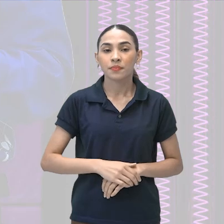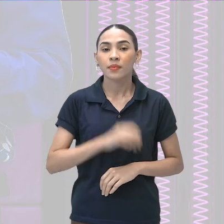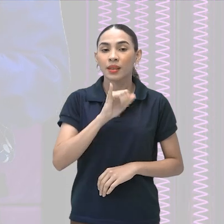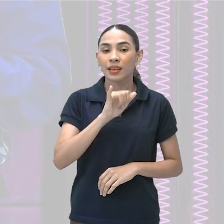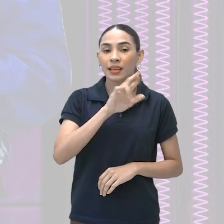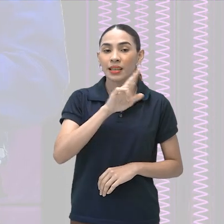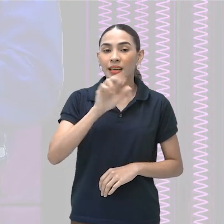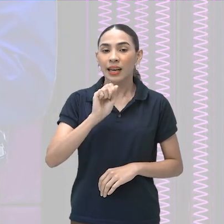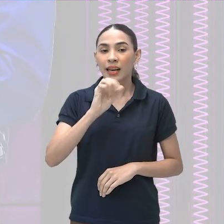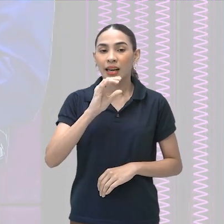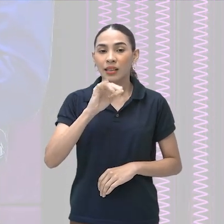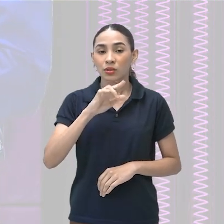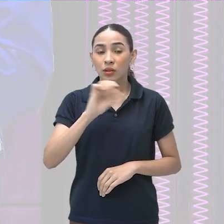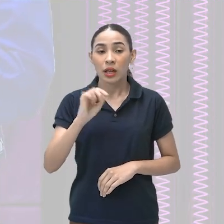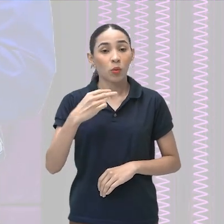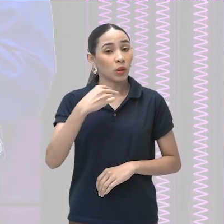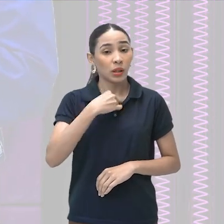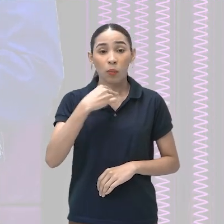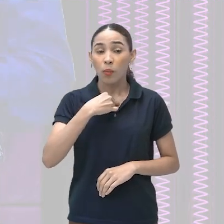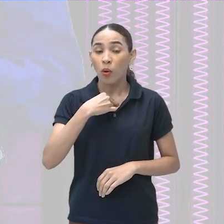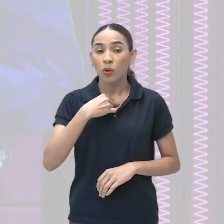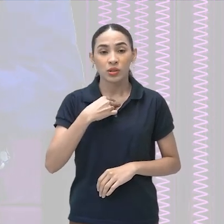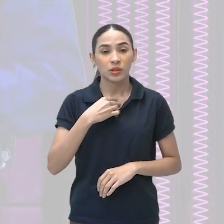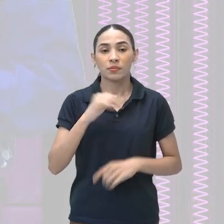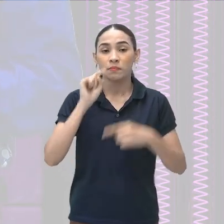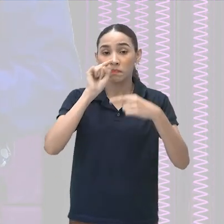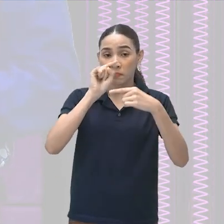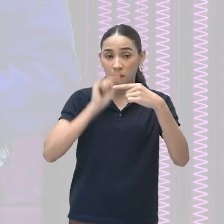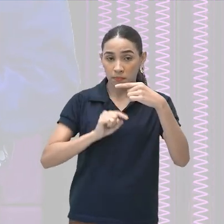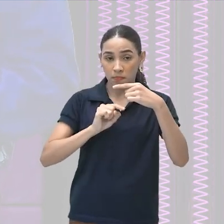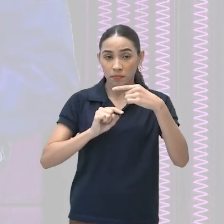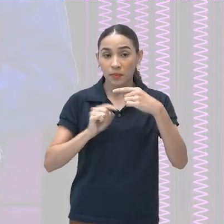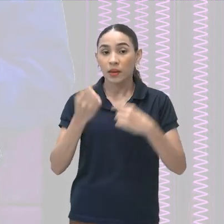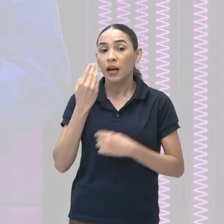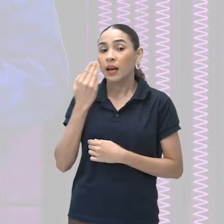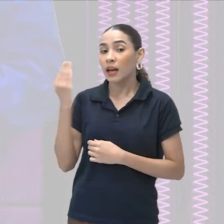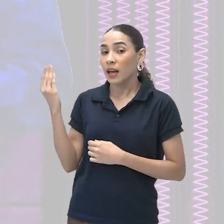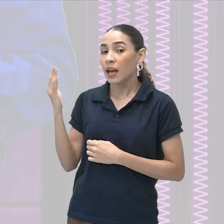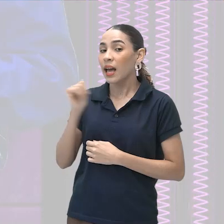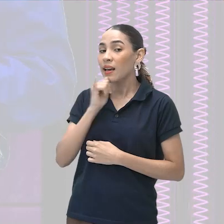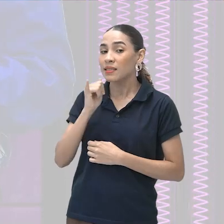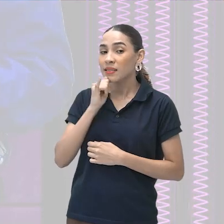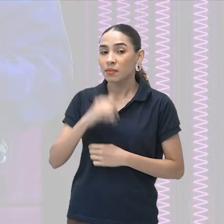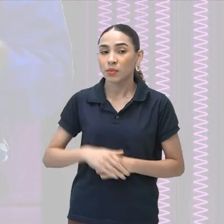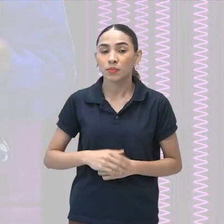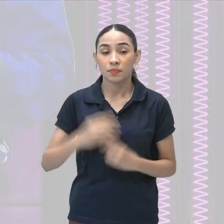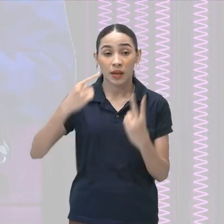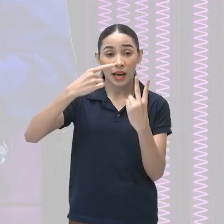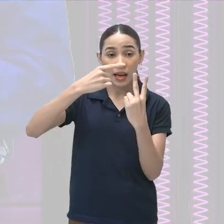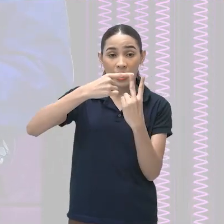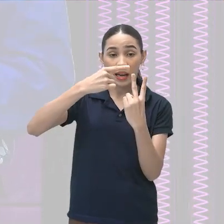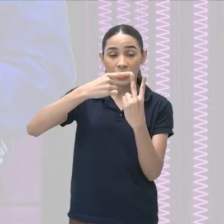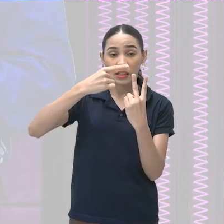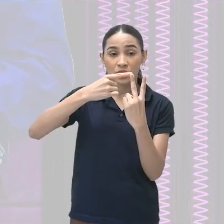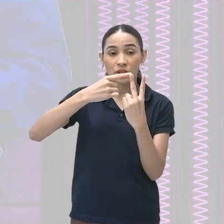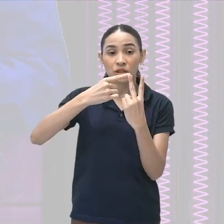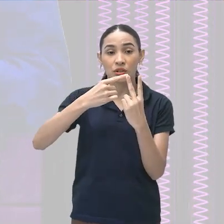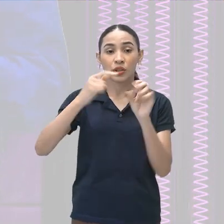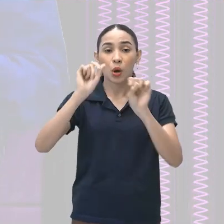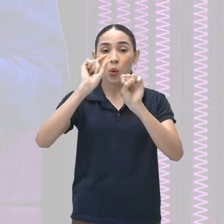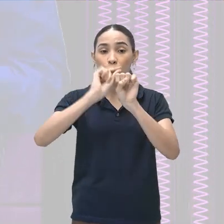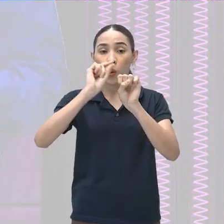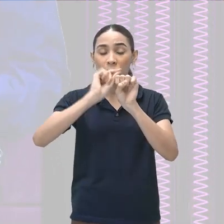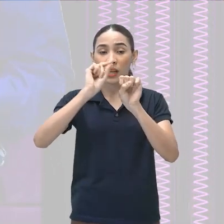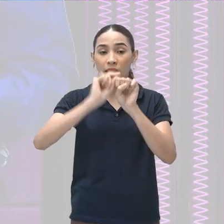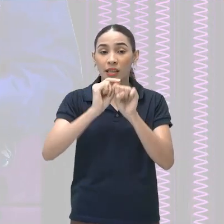irracionais, eles não podem ser escritos na forma de fração. Eu tenho alguns aqui ao meu lado. Por exemplo, raiz quadrada de 2.